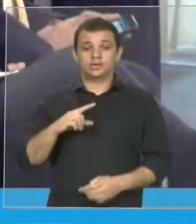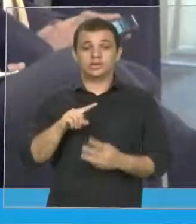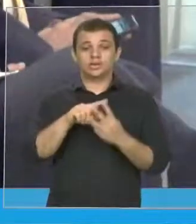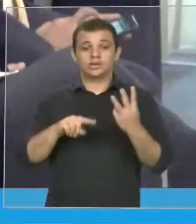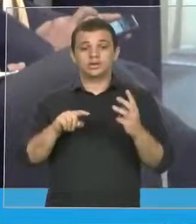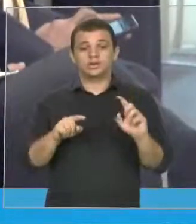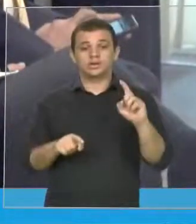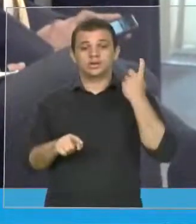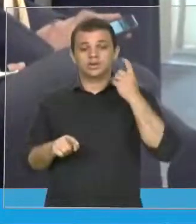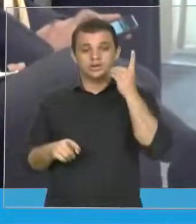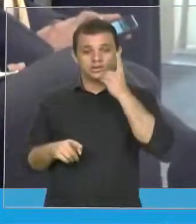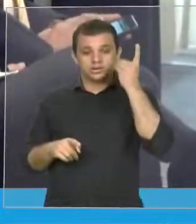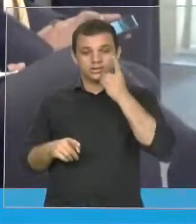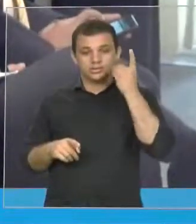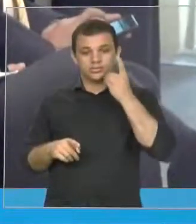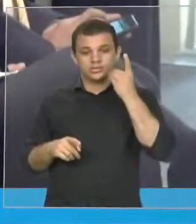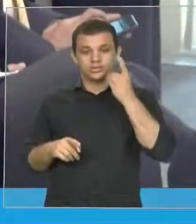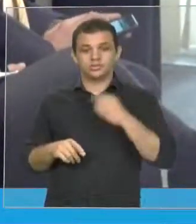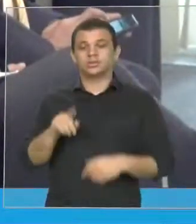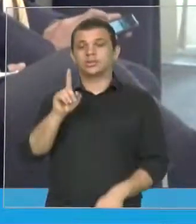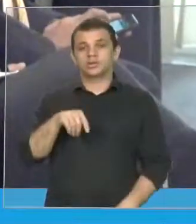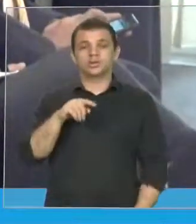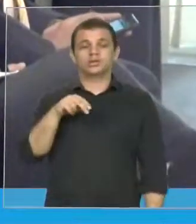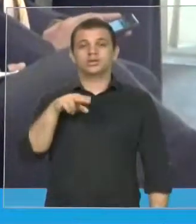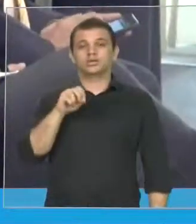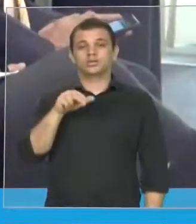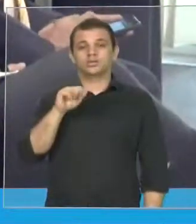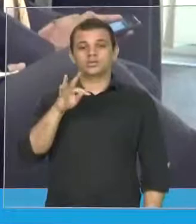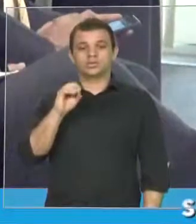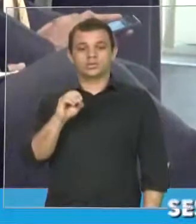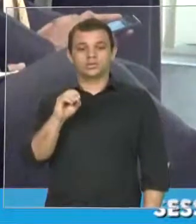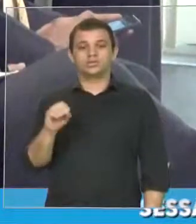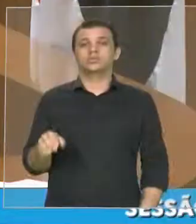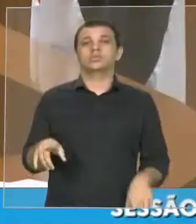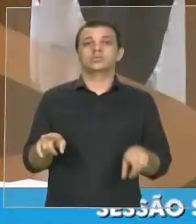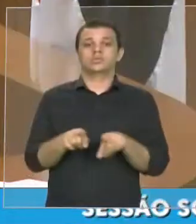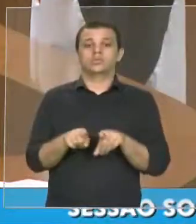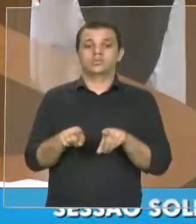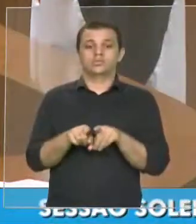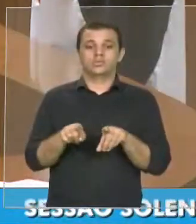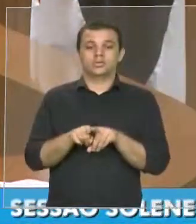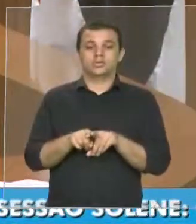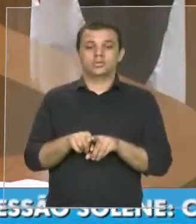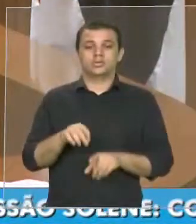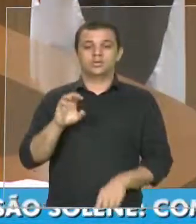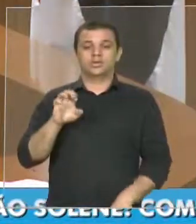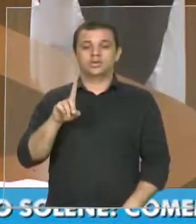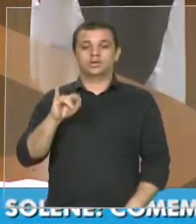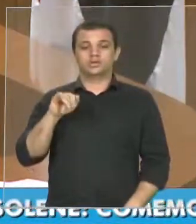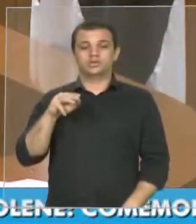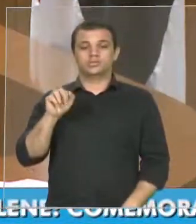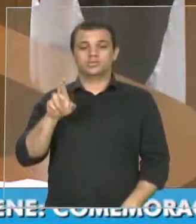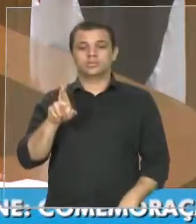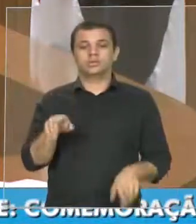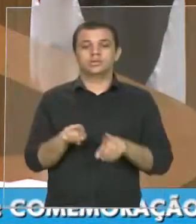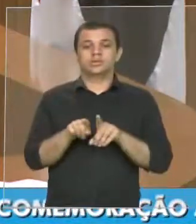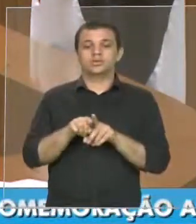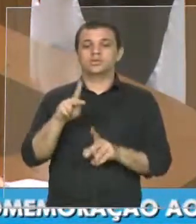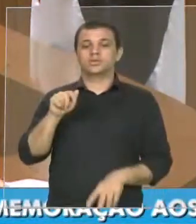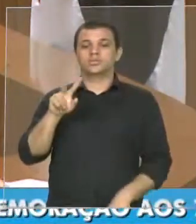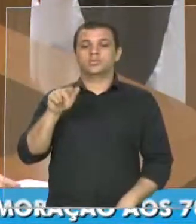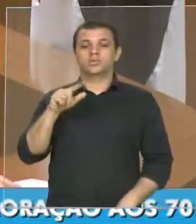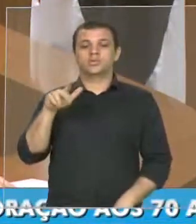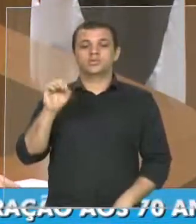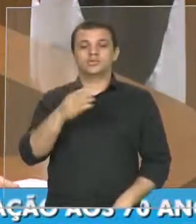estaduais, os conselheiros Nonato, Pavão, conselheiro Pavão e conselheiro Edmar, já conhecem bem